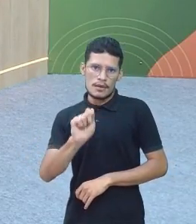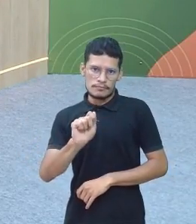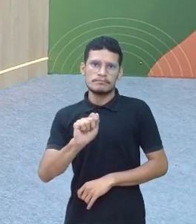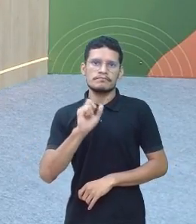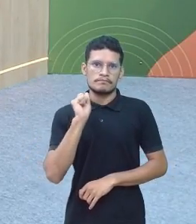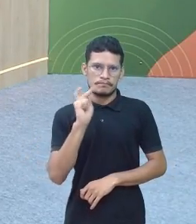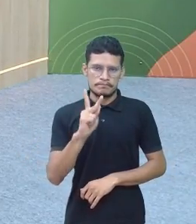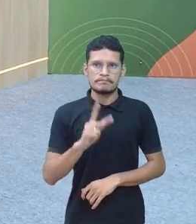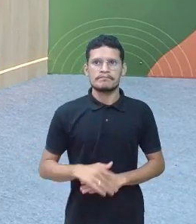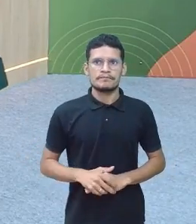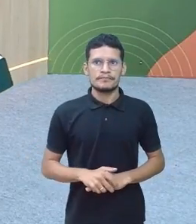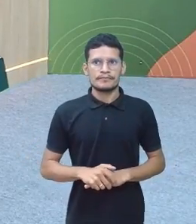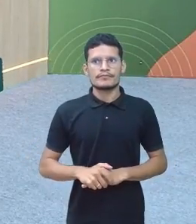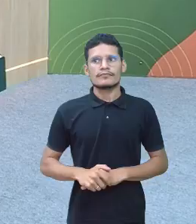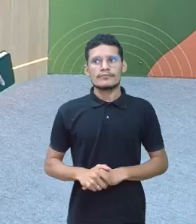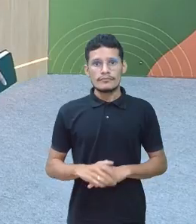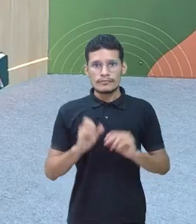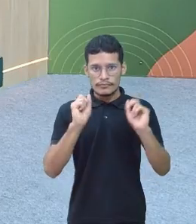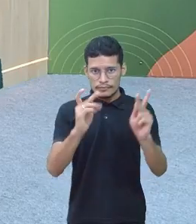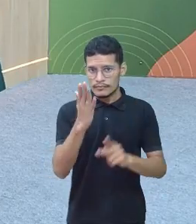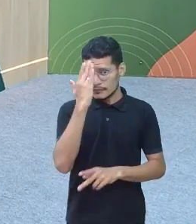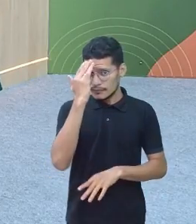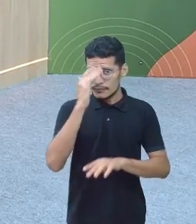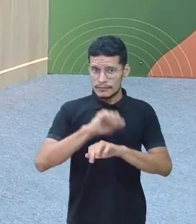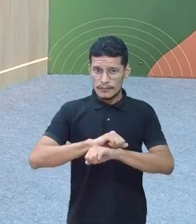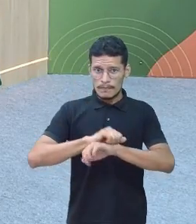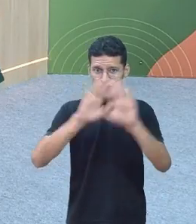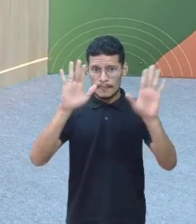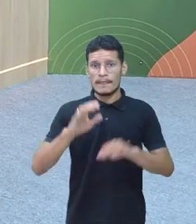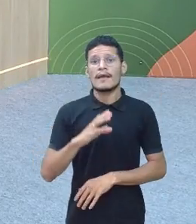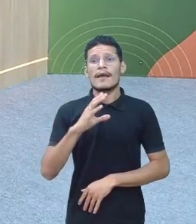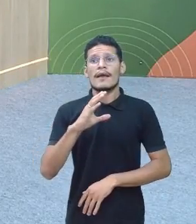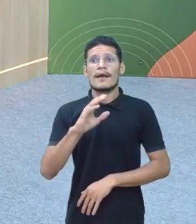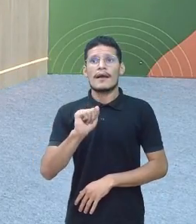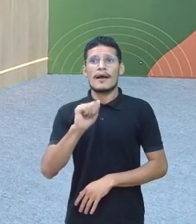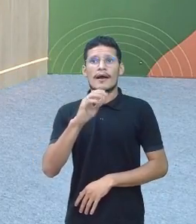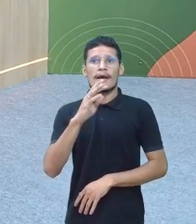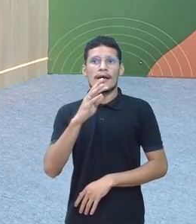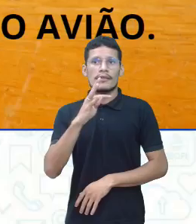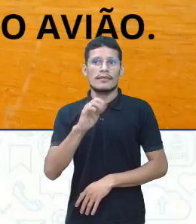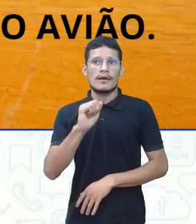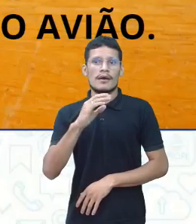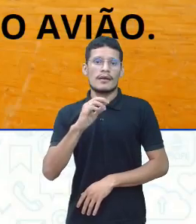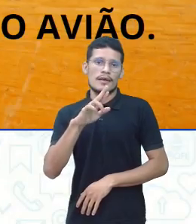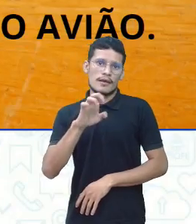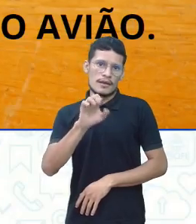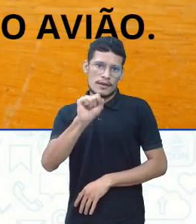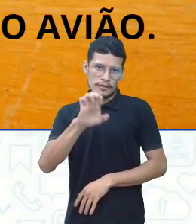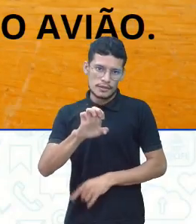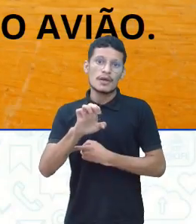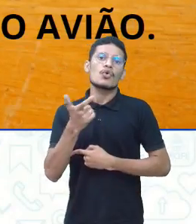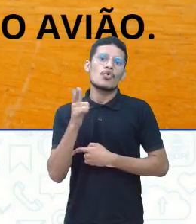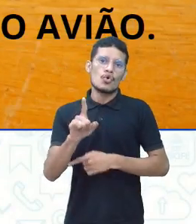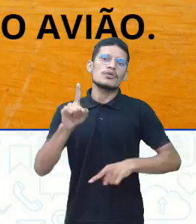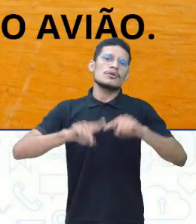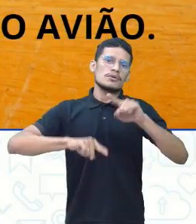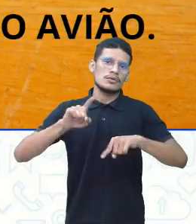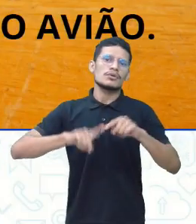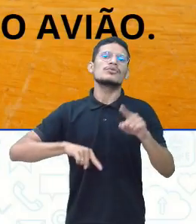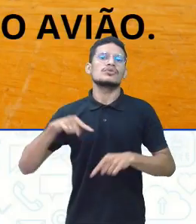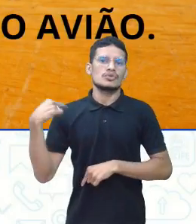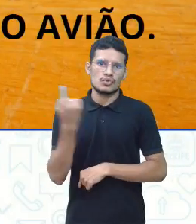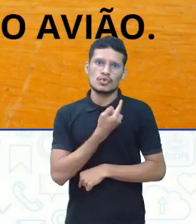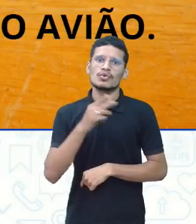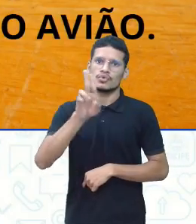certo? Tudo bem até aqui? Continuando. Outro recurso que a gente vai utilizar é